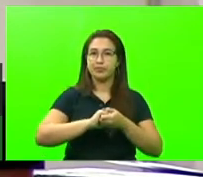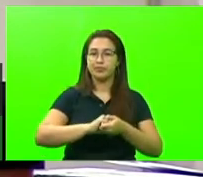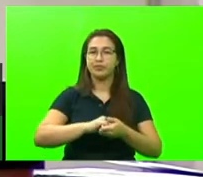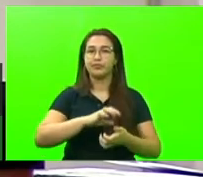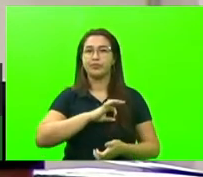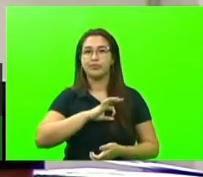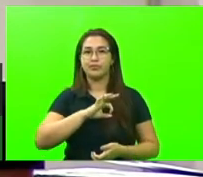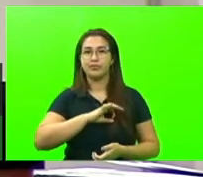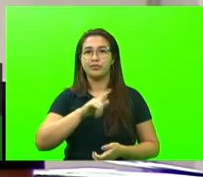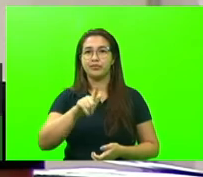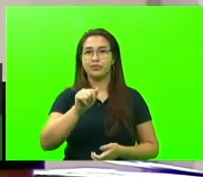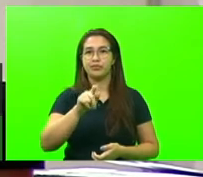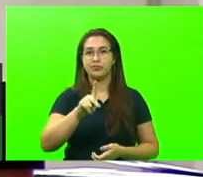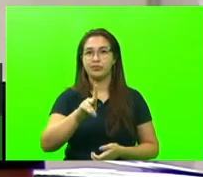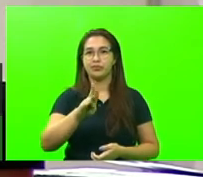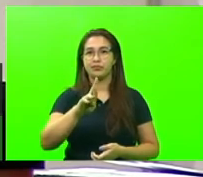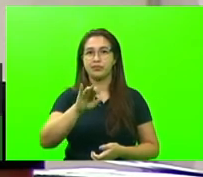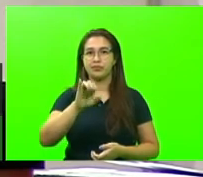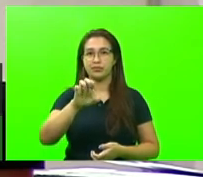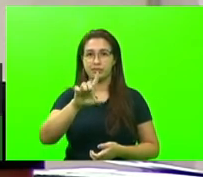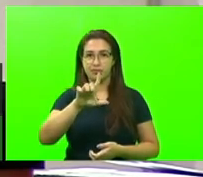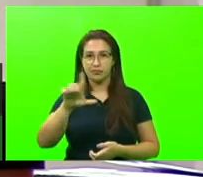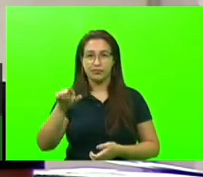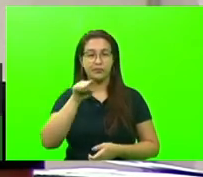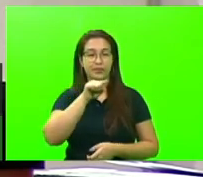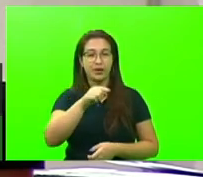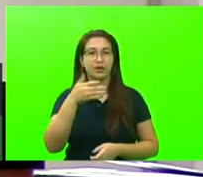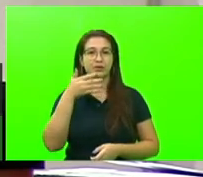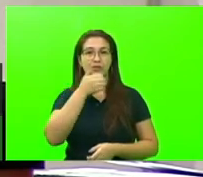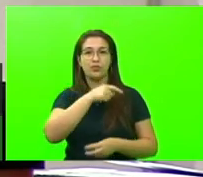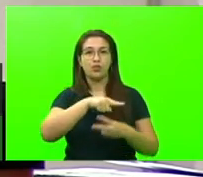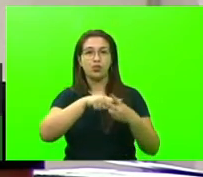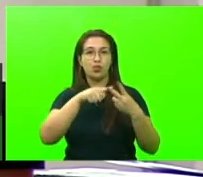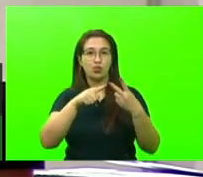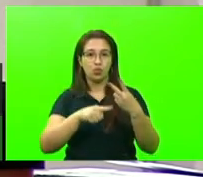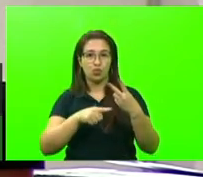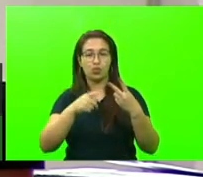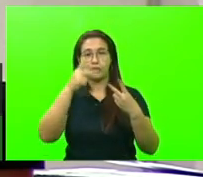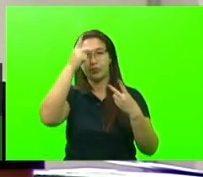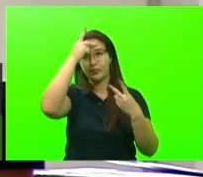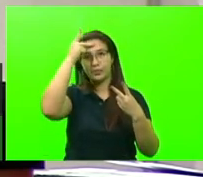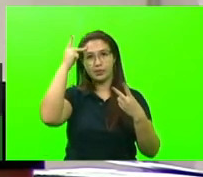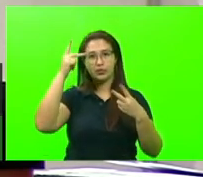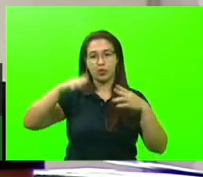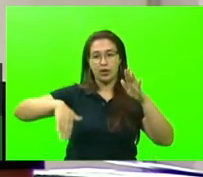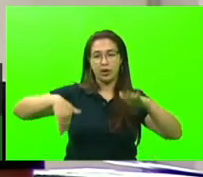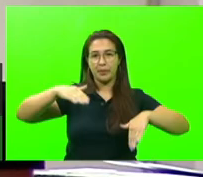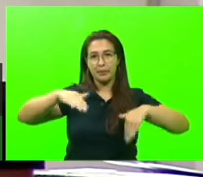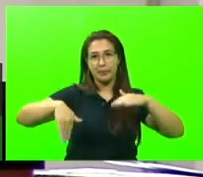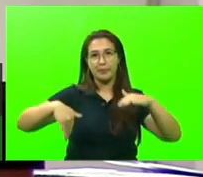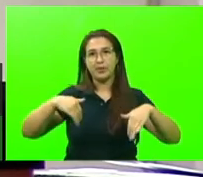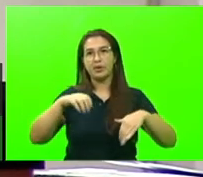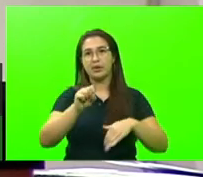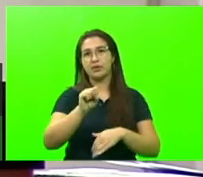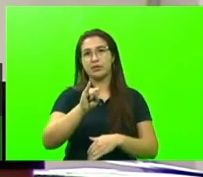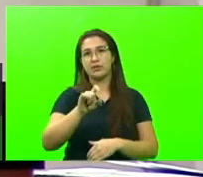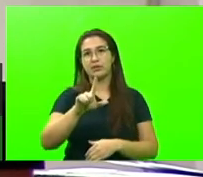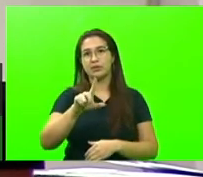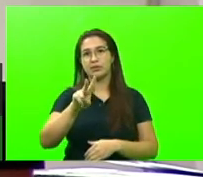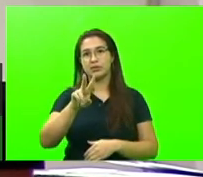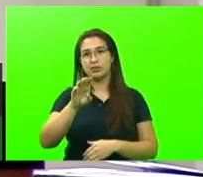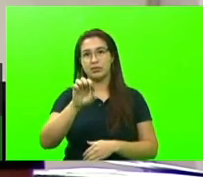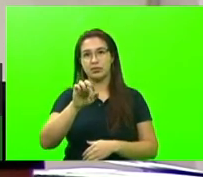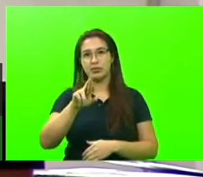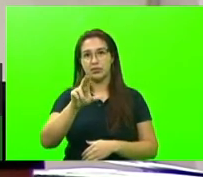Gabriel Pires pelo ato de bravura no salvamento de 2 vítimas na Praia da Silveira. Em discussão?